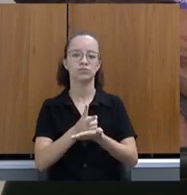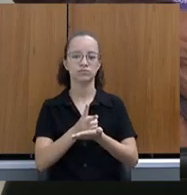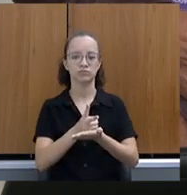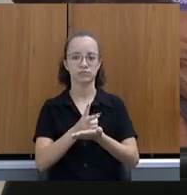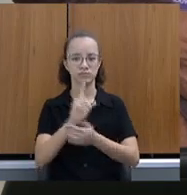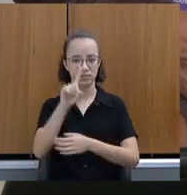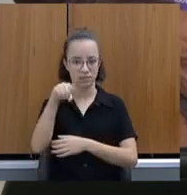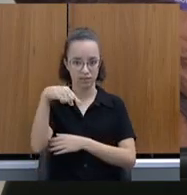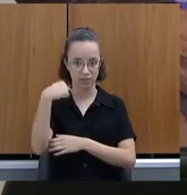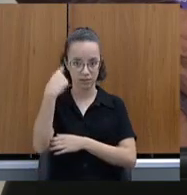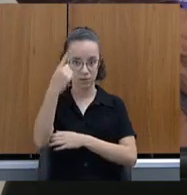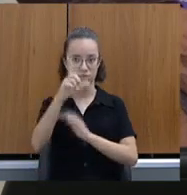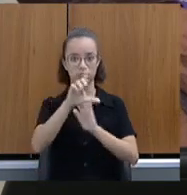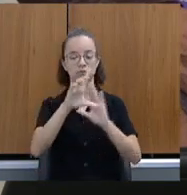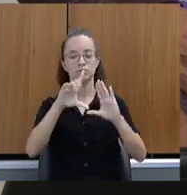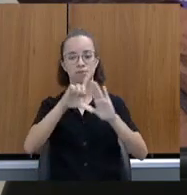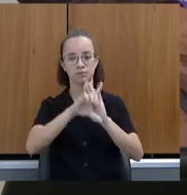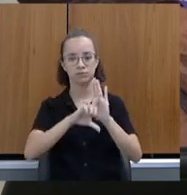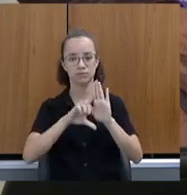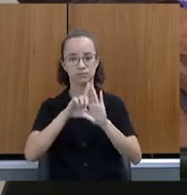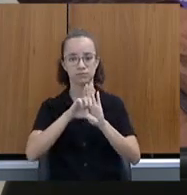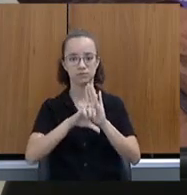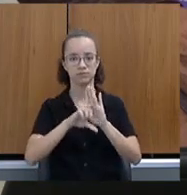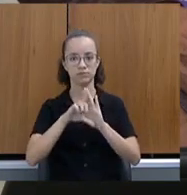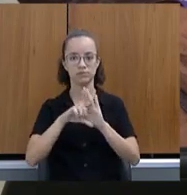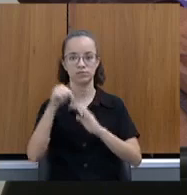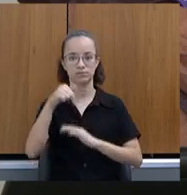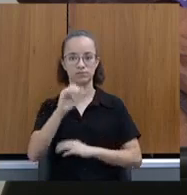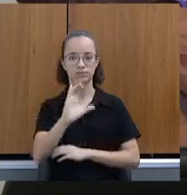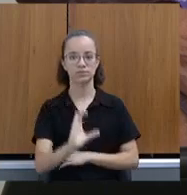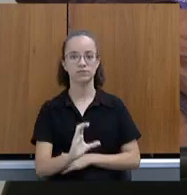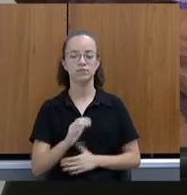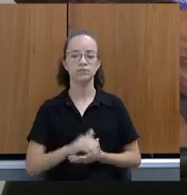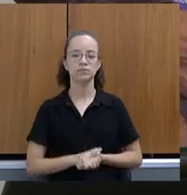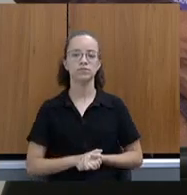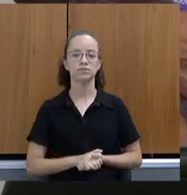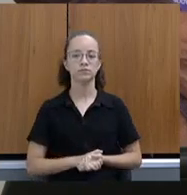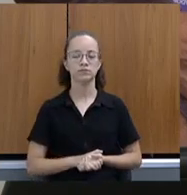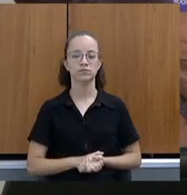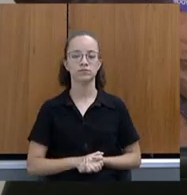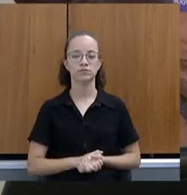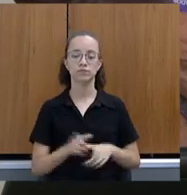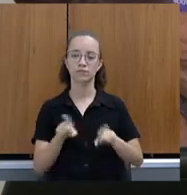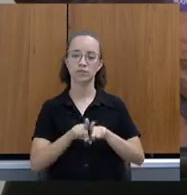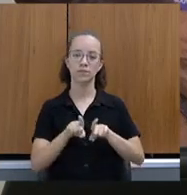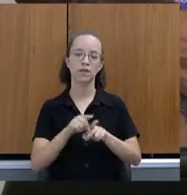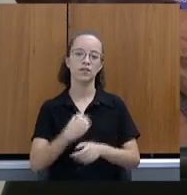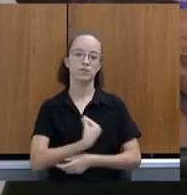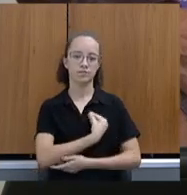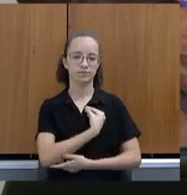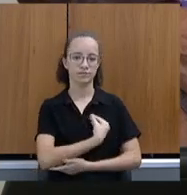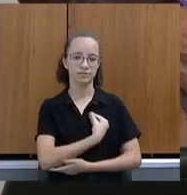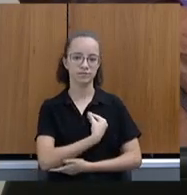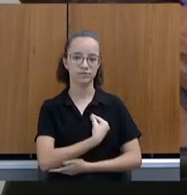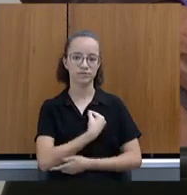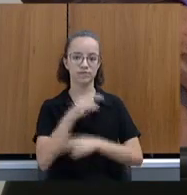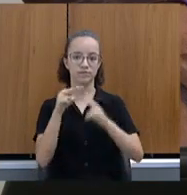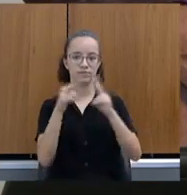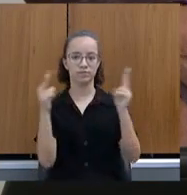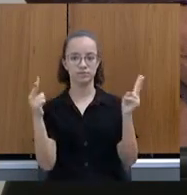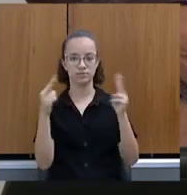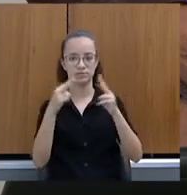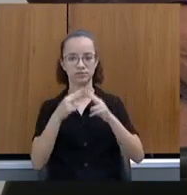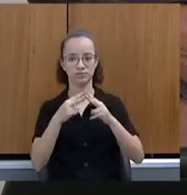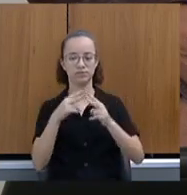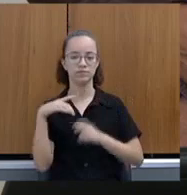Na próxima legislatura esta comissão é registramos também a presença de forma remota